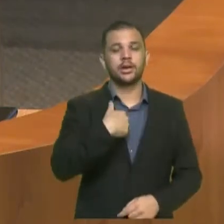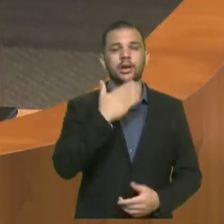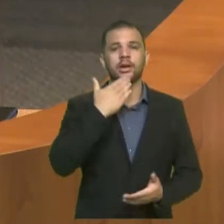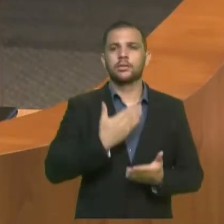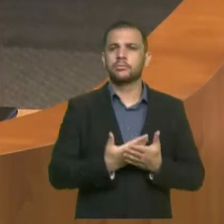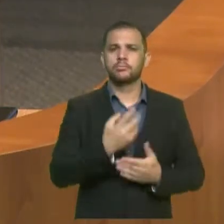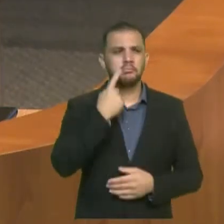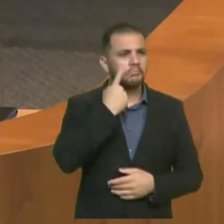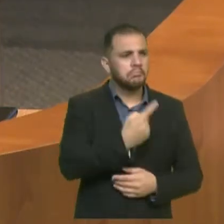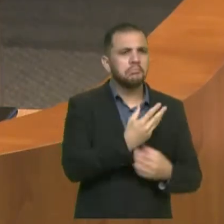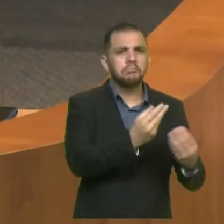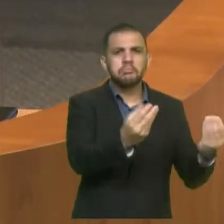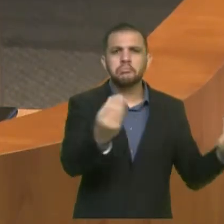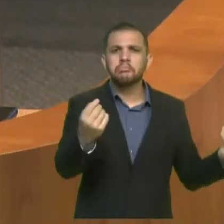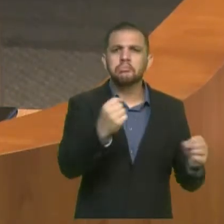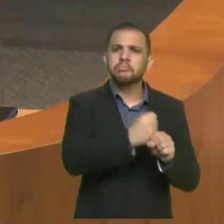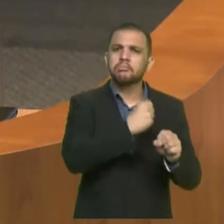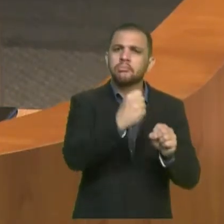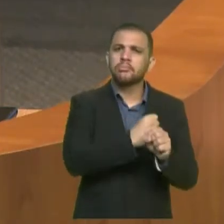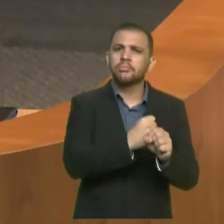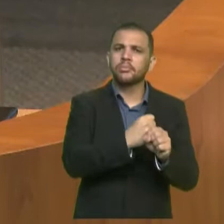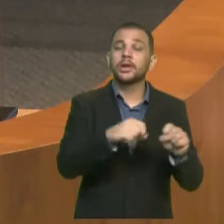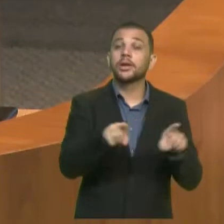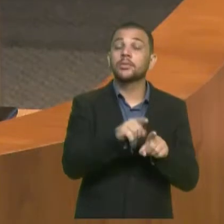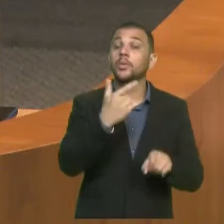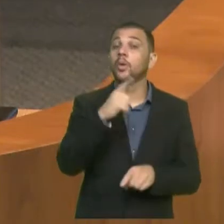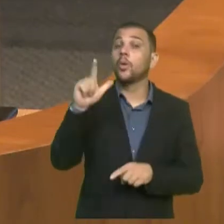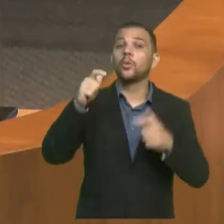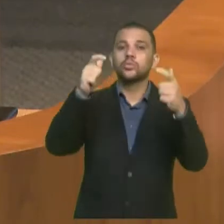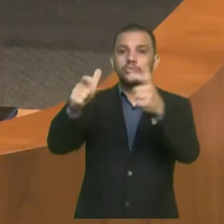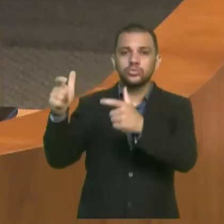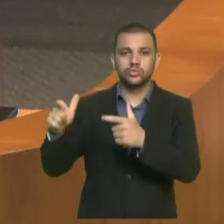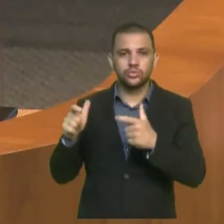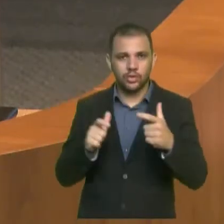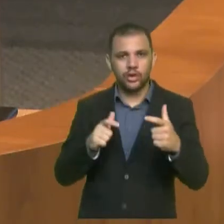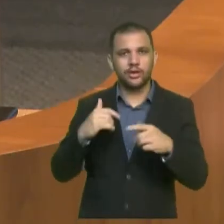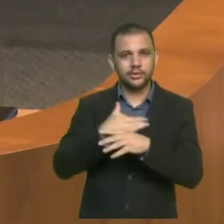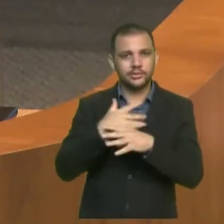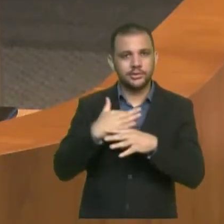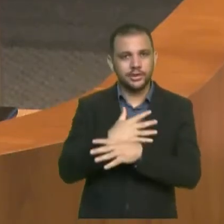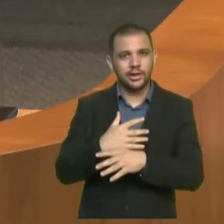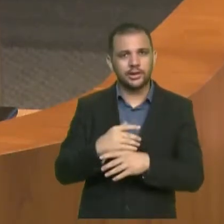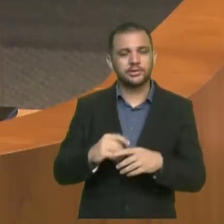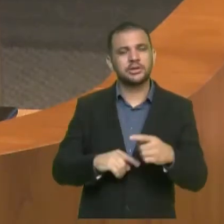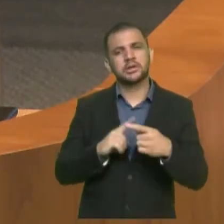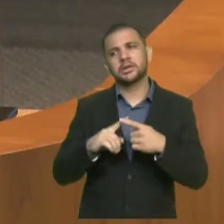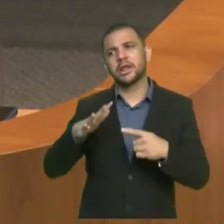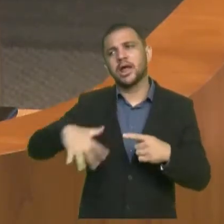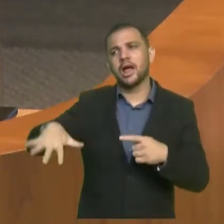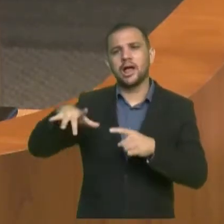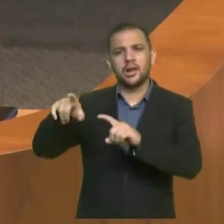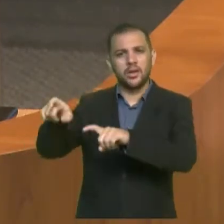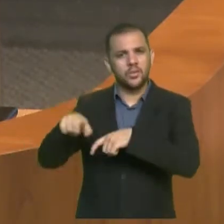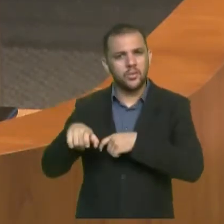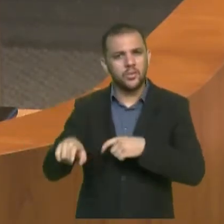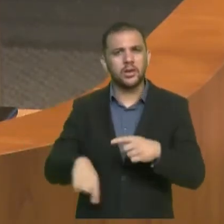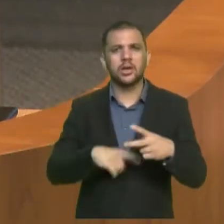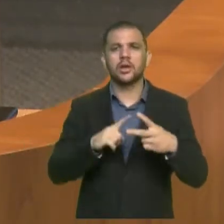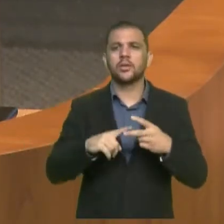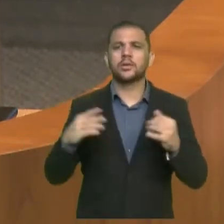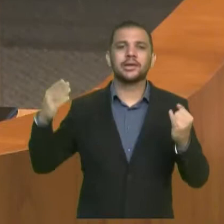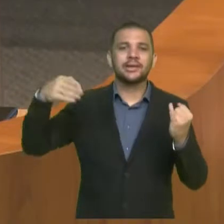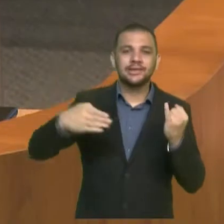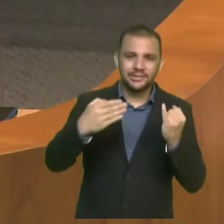cidade, seja na zona rural, seja na região Itaquibacanga, na região do Coatraque, por onde se anda em São Luís,